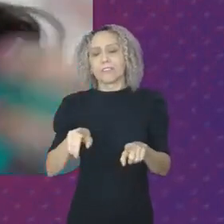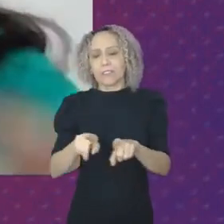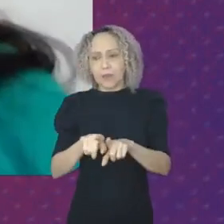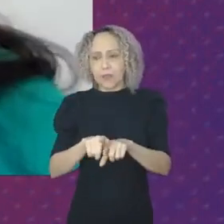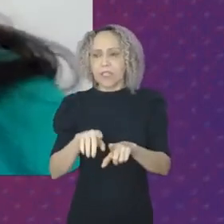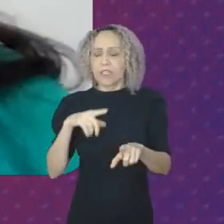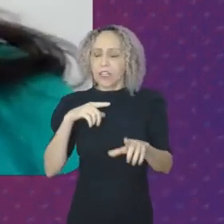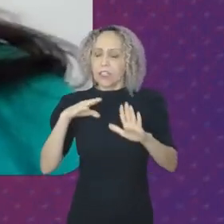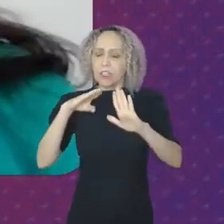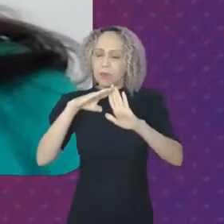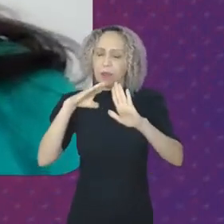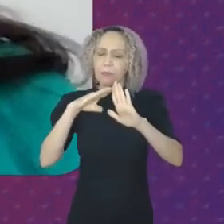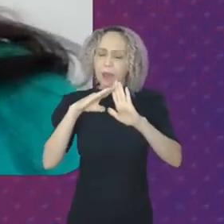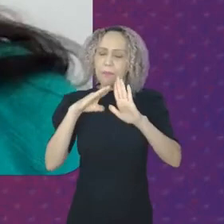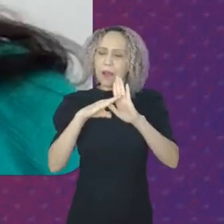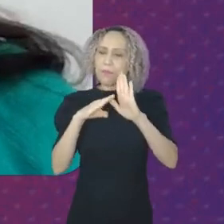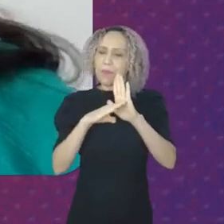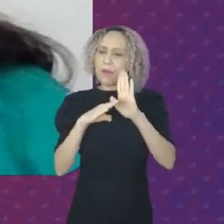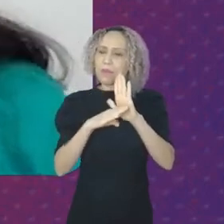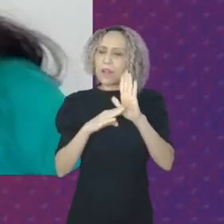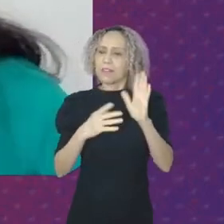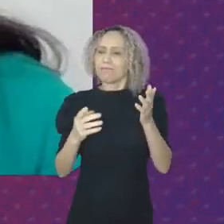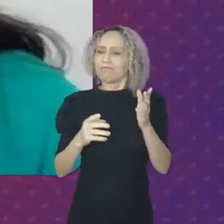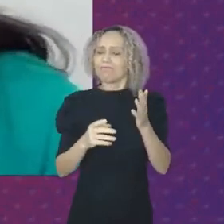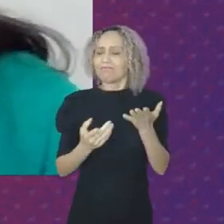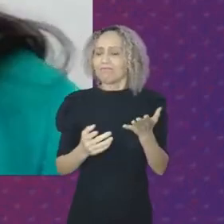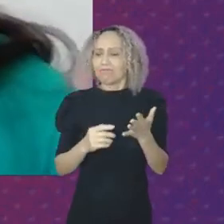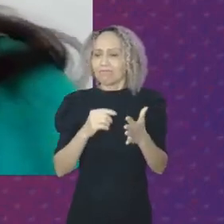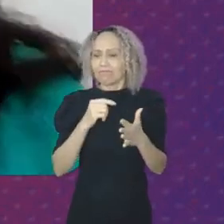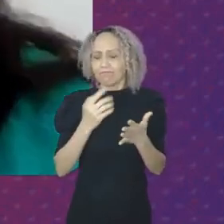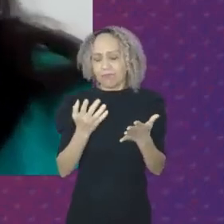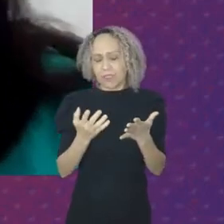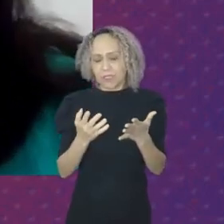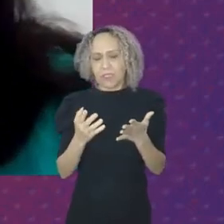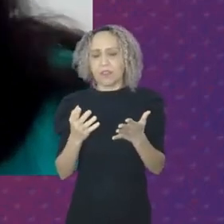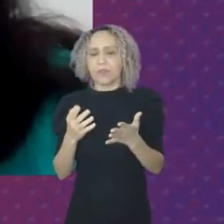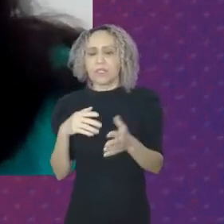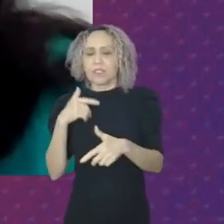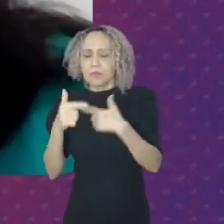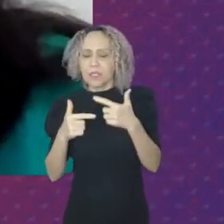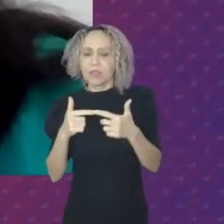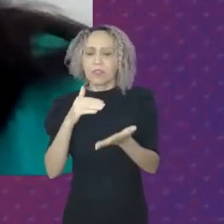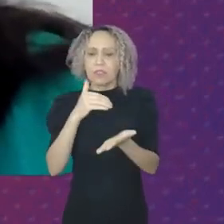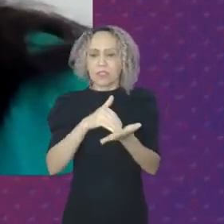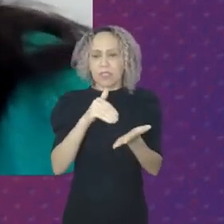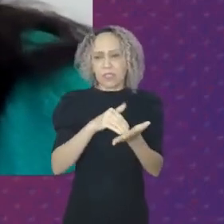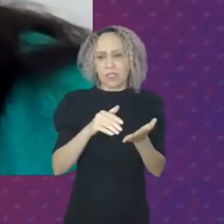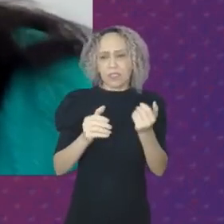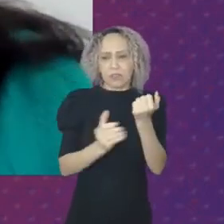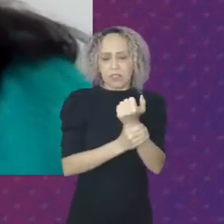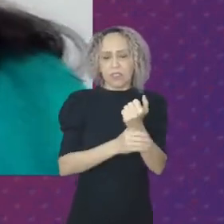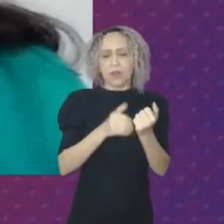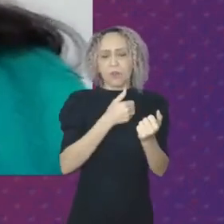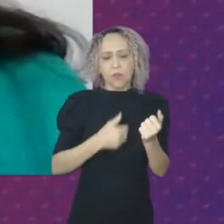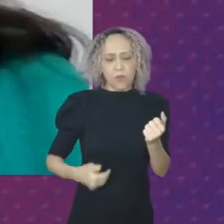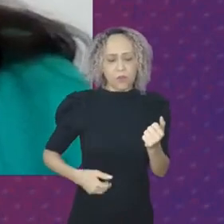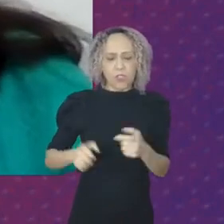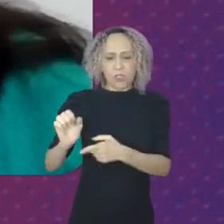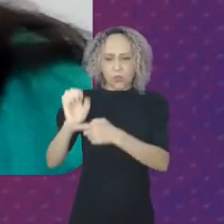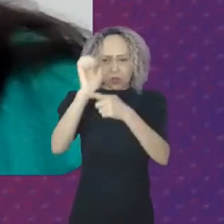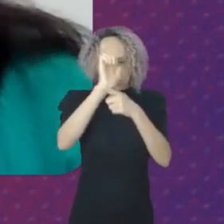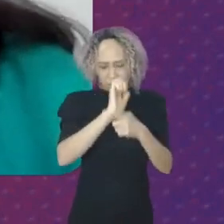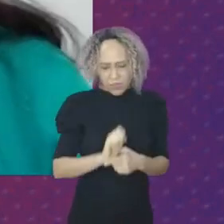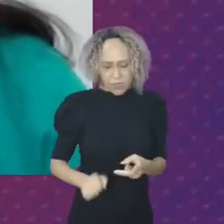para reunirmos os entes estaduais, então as secretarias de segurança pública de todos os estados da federação,